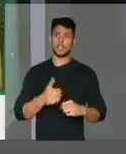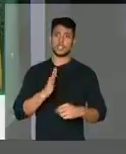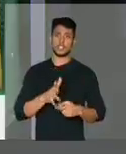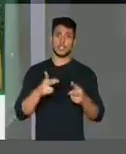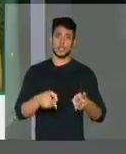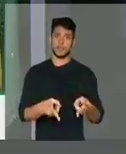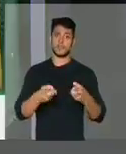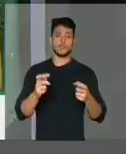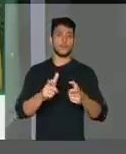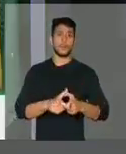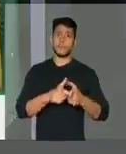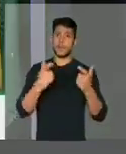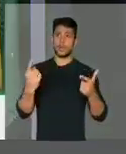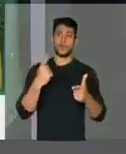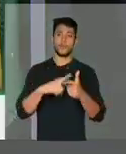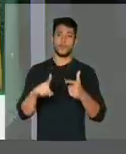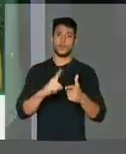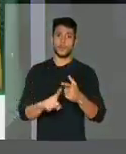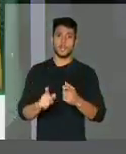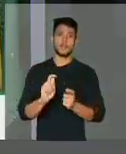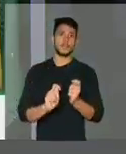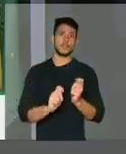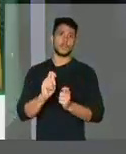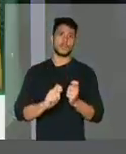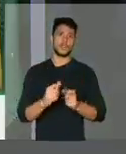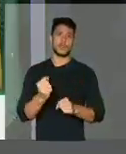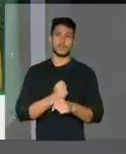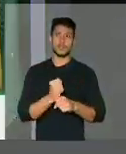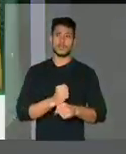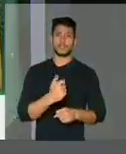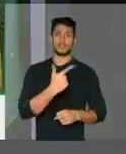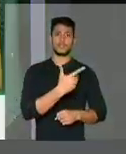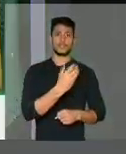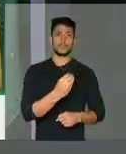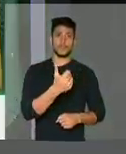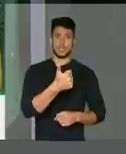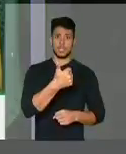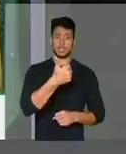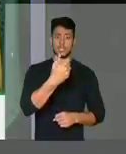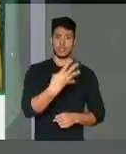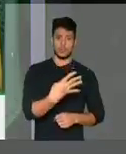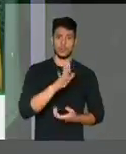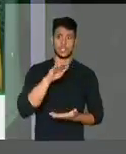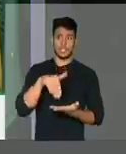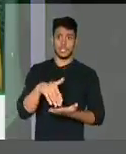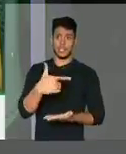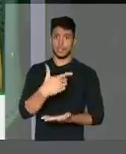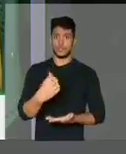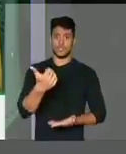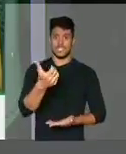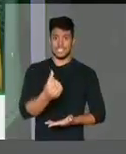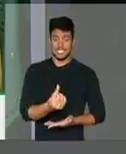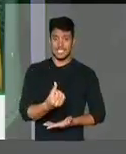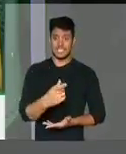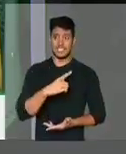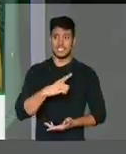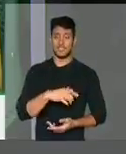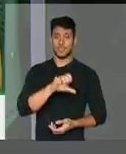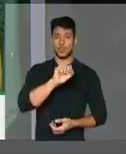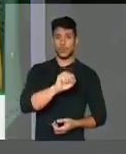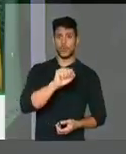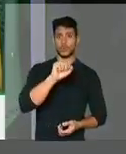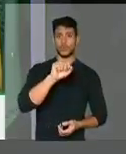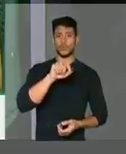maior recessão econômica, 2014, 15, 16, 8,2% negativo. No período